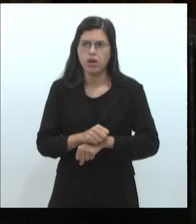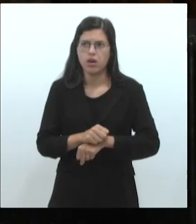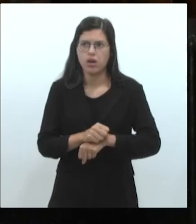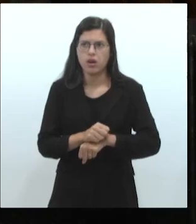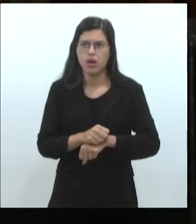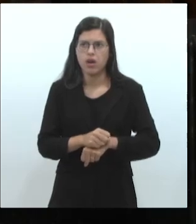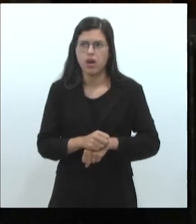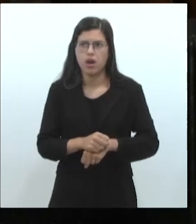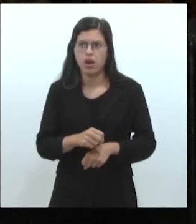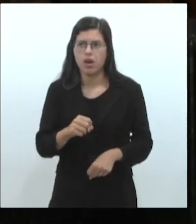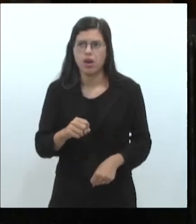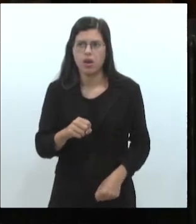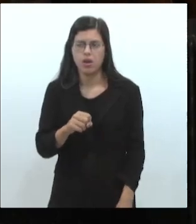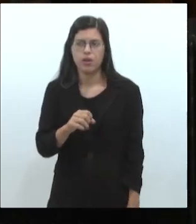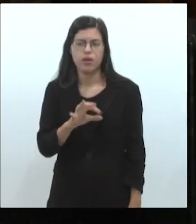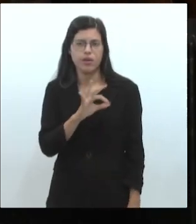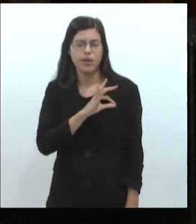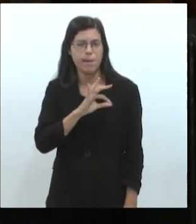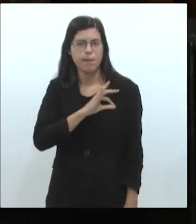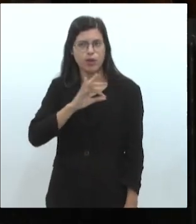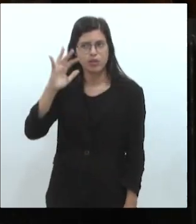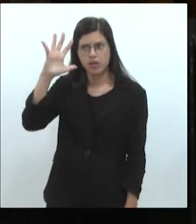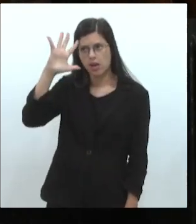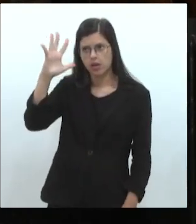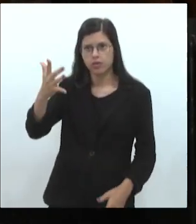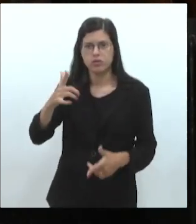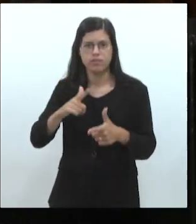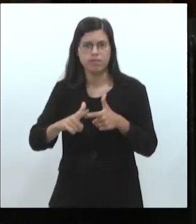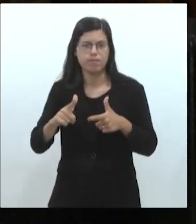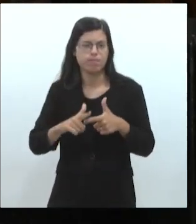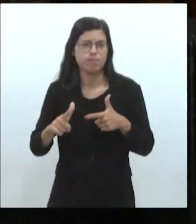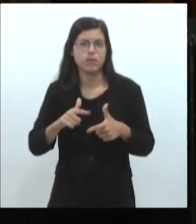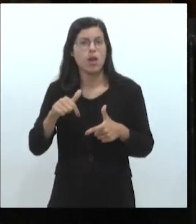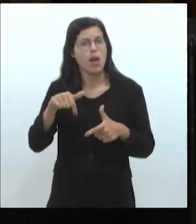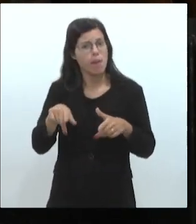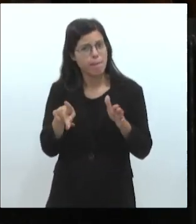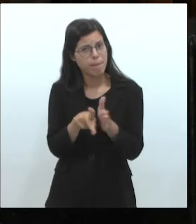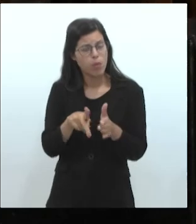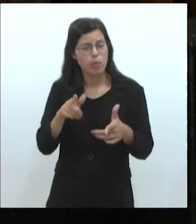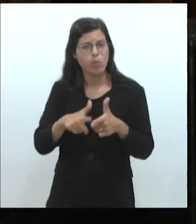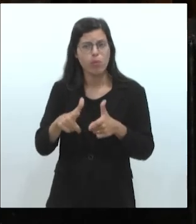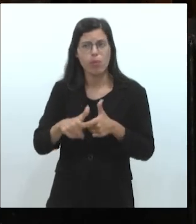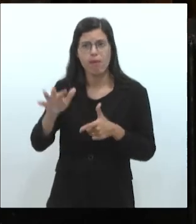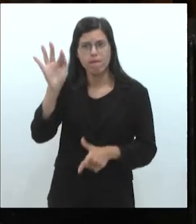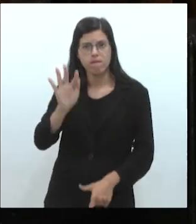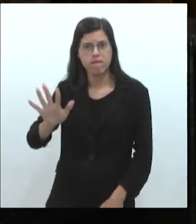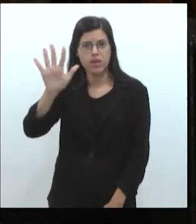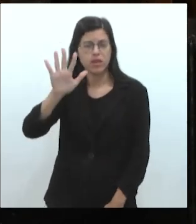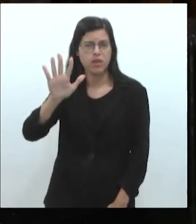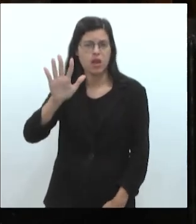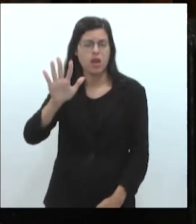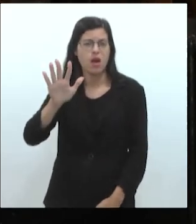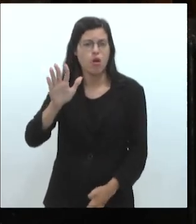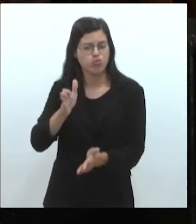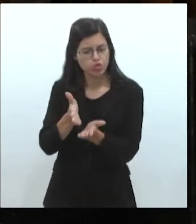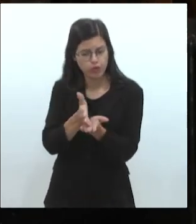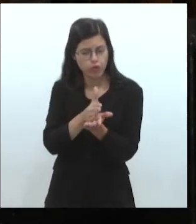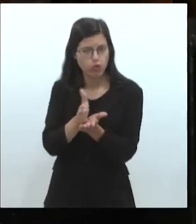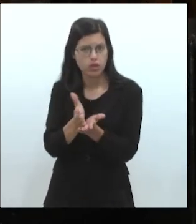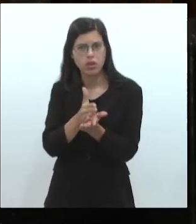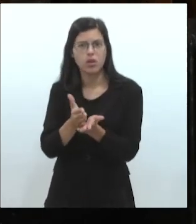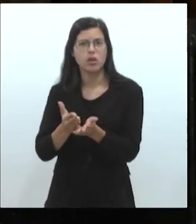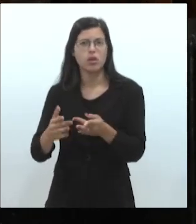policiais resolvam por si só esse problema. Esse problema virou um problema federal, virou um problema de fronteira, virou um problema,